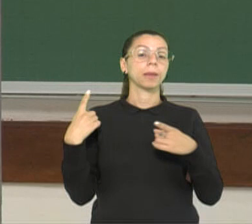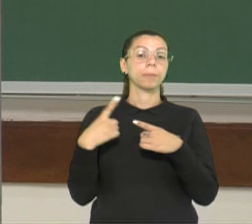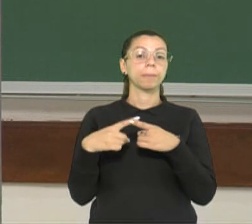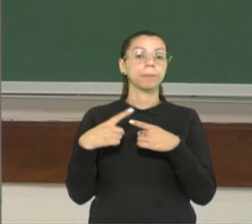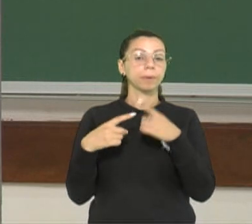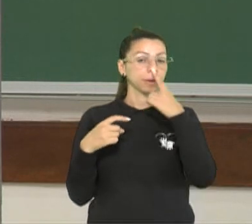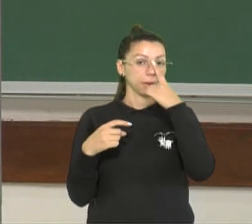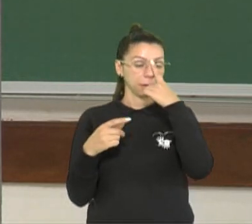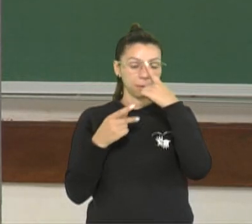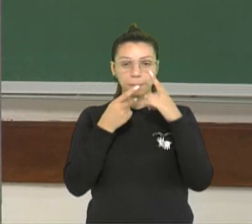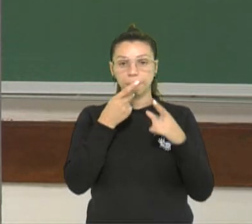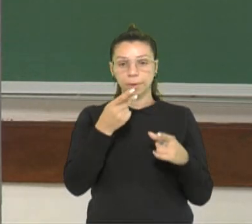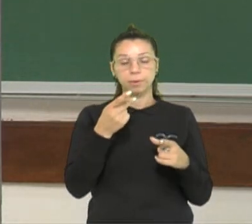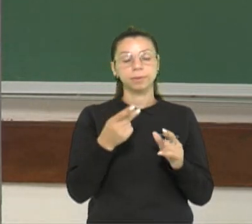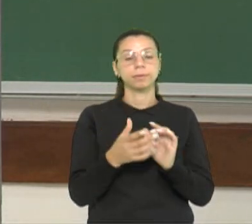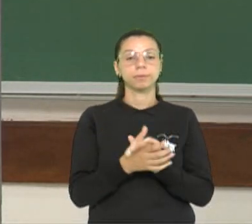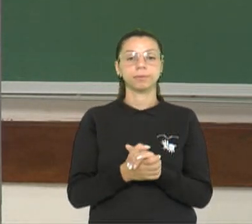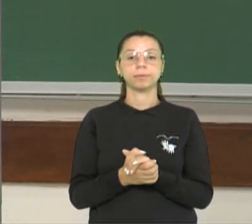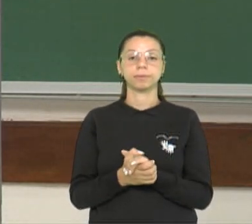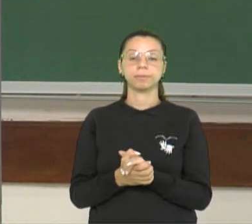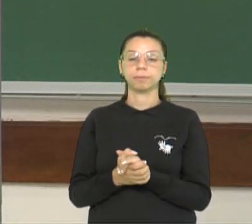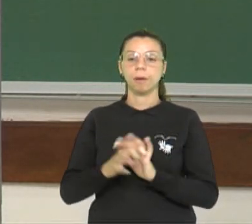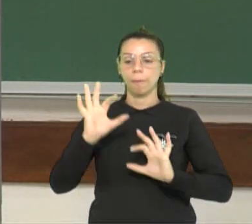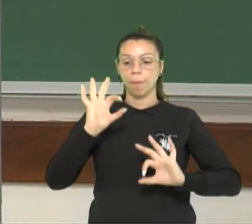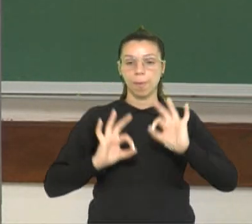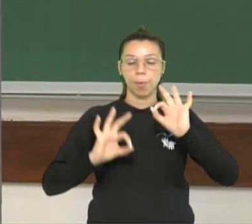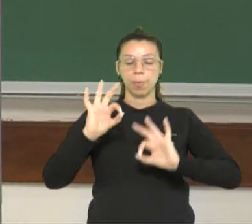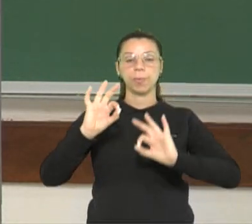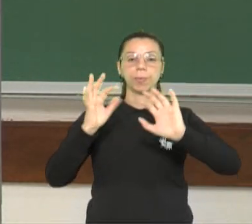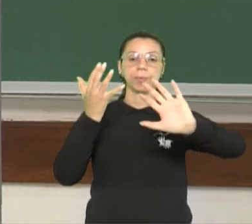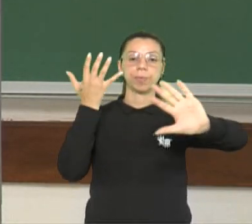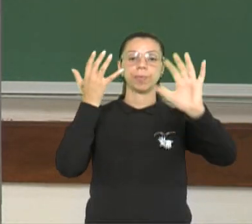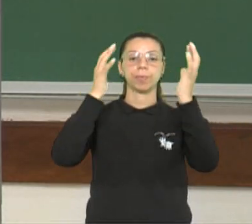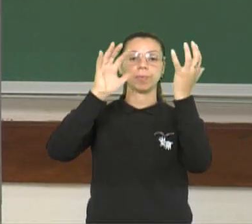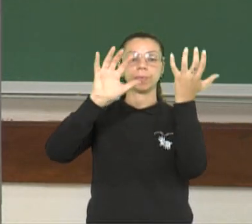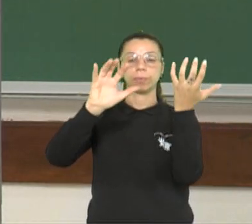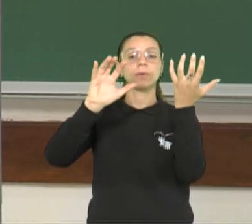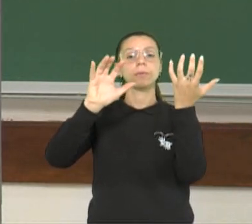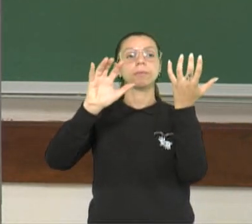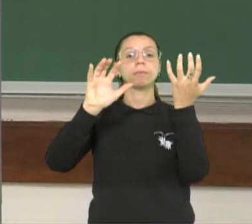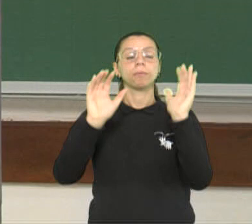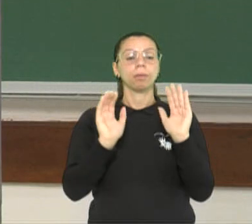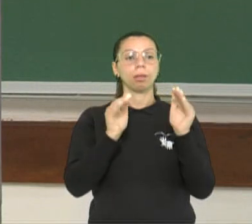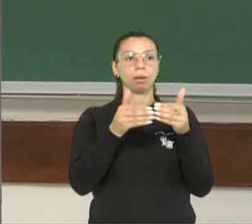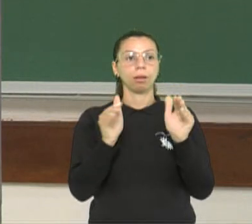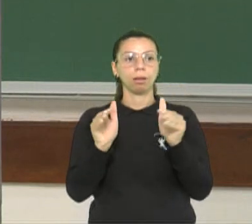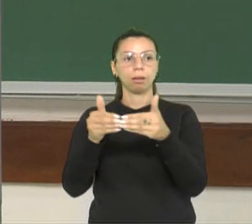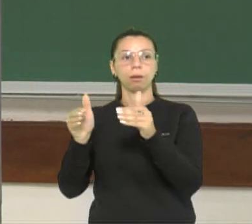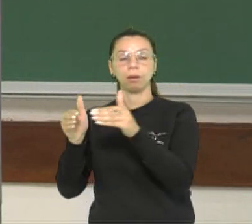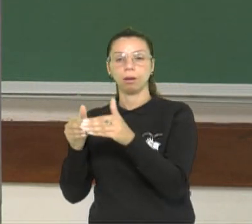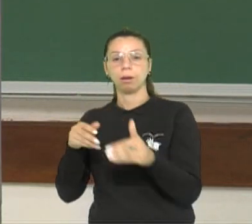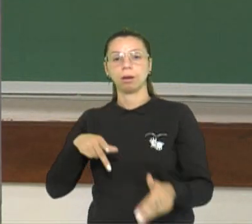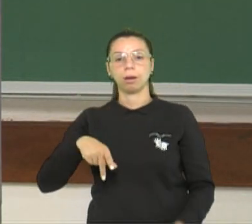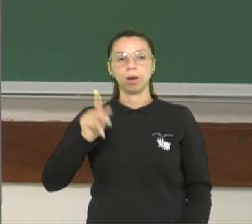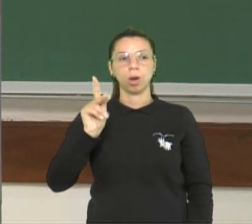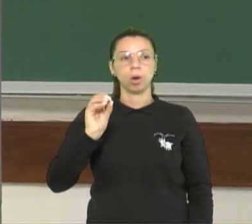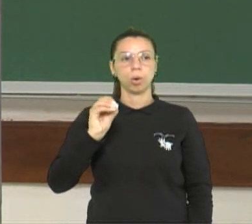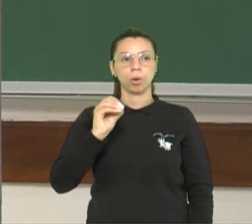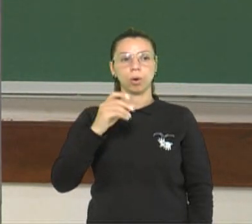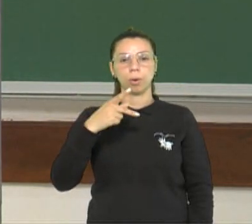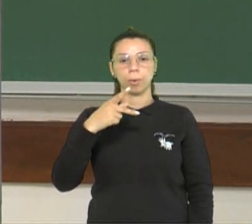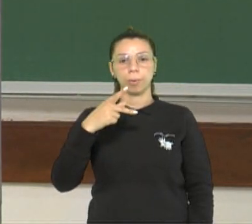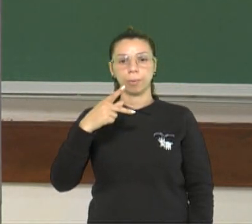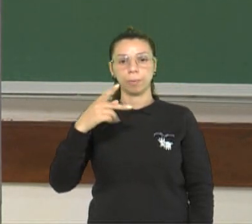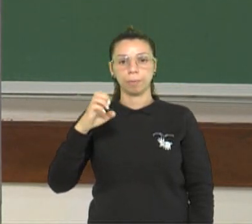gente fala na organização do clima, nós temos que falar da classificação de Köppen. Essa classificação,